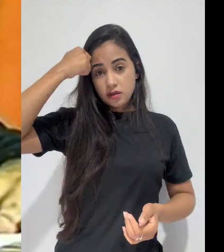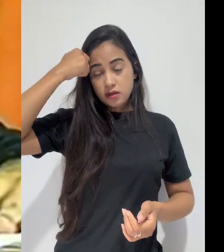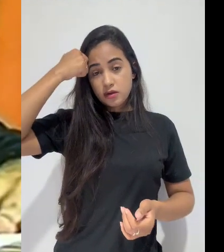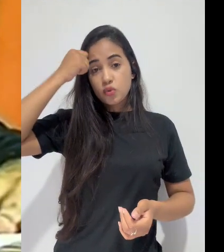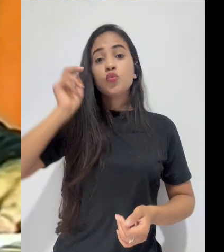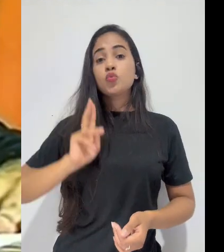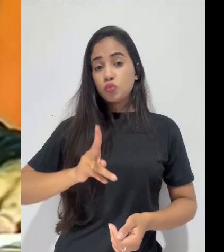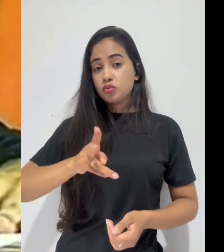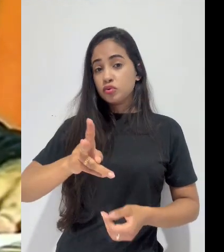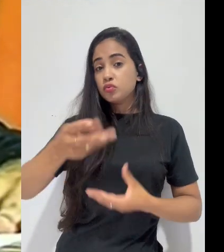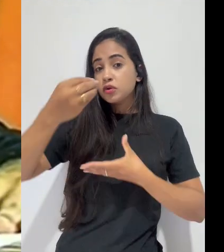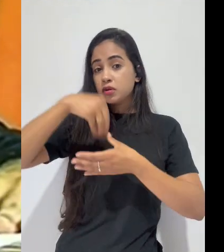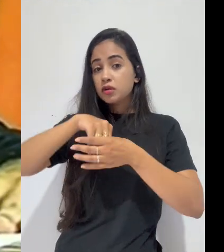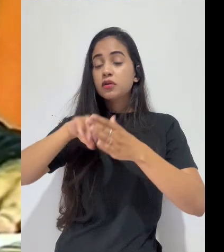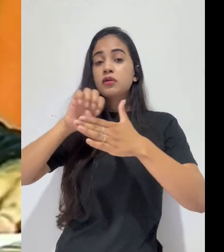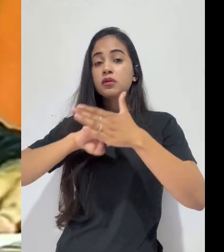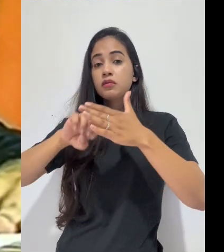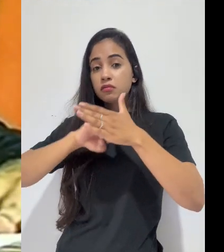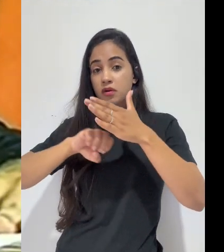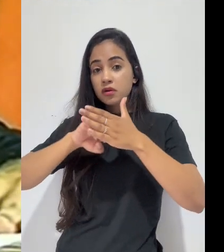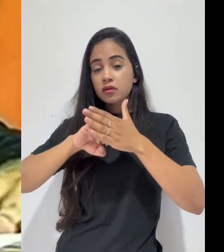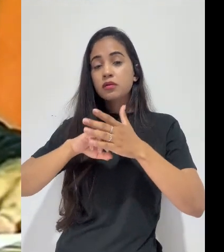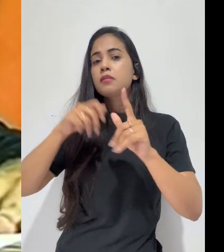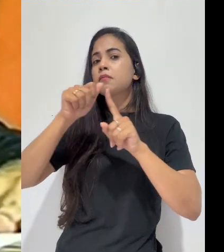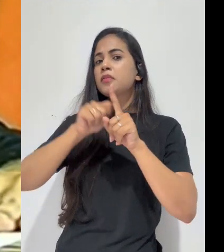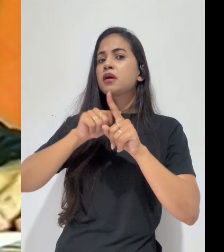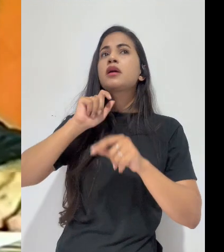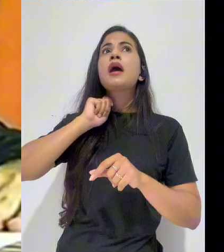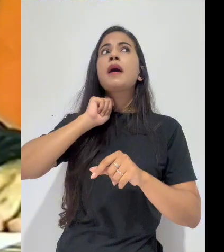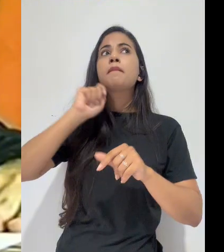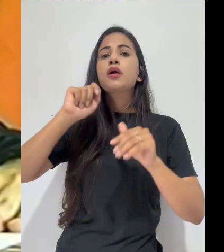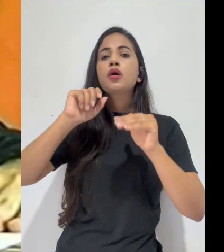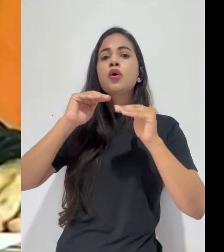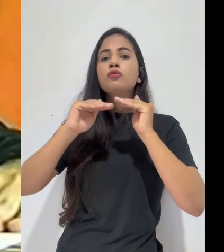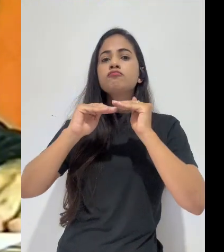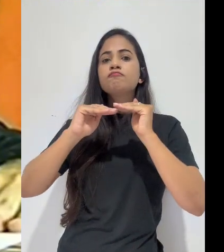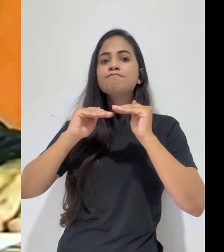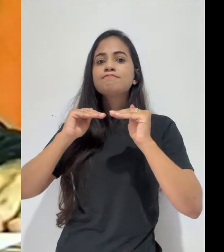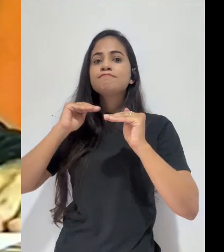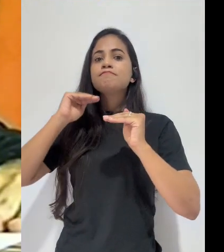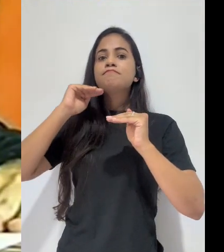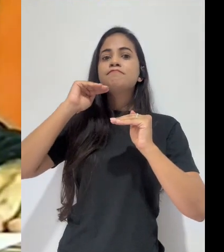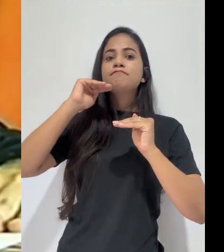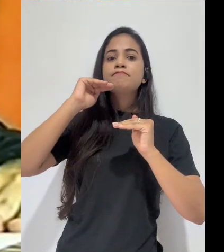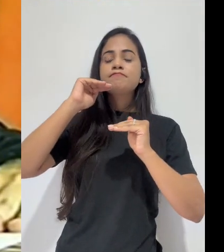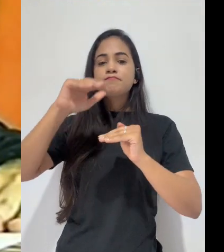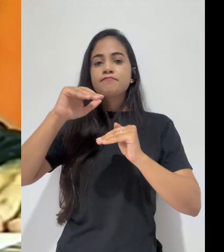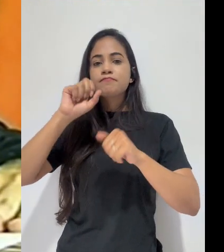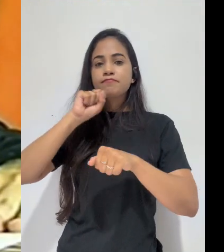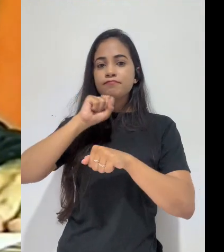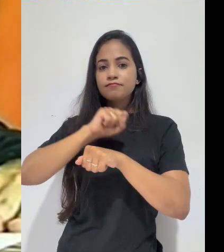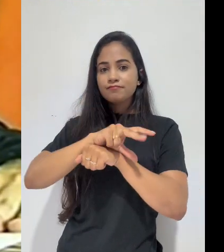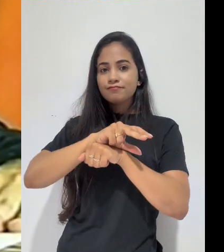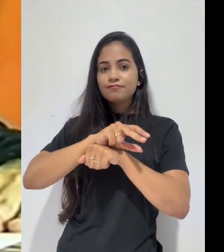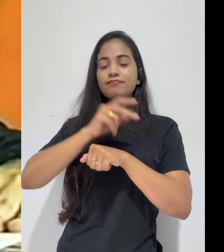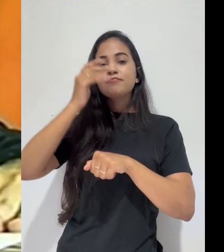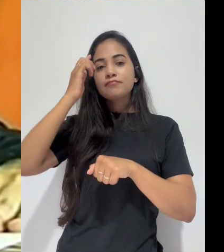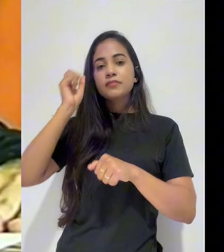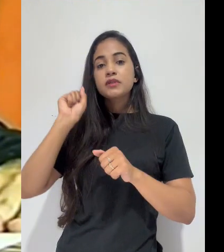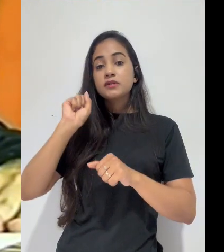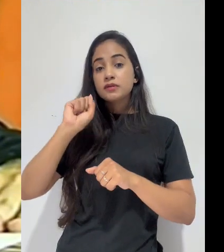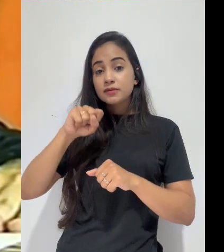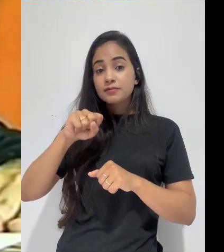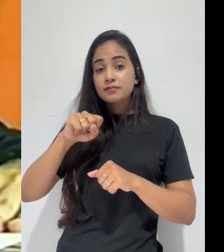que não foi dispensada e que foi promovida em abril de 1993, ou seja, após o empregado